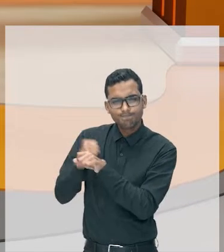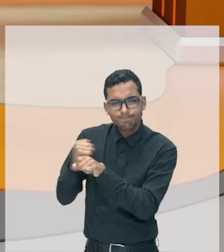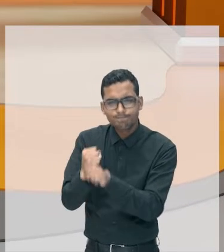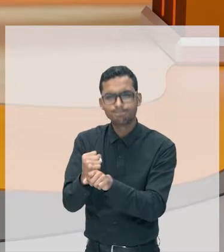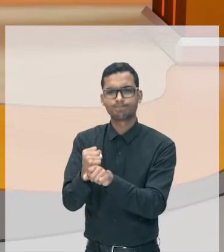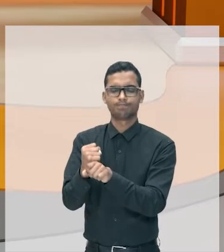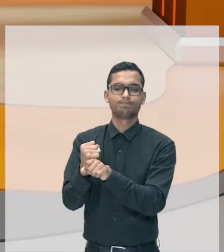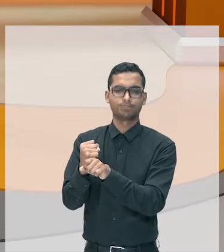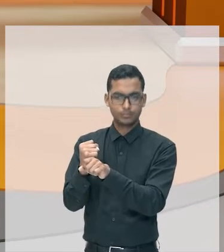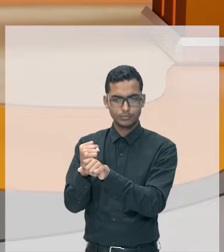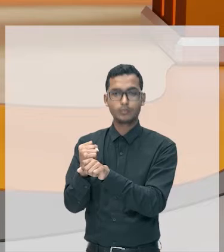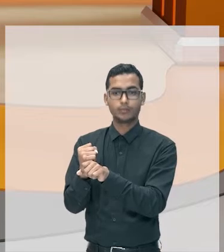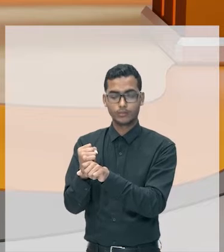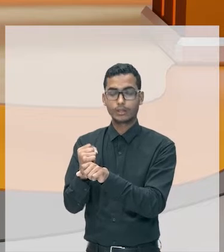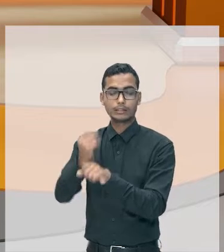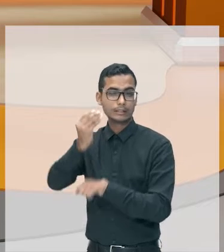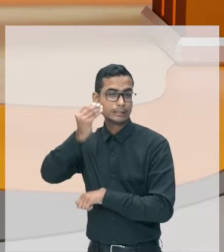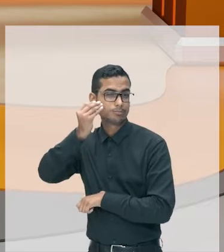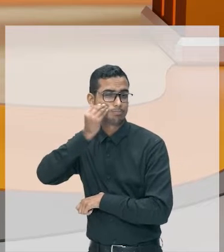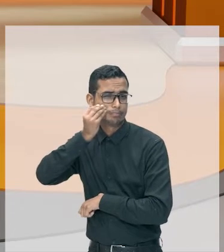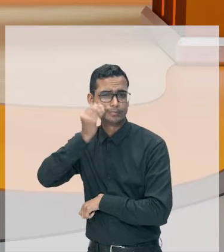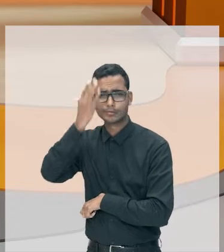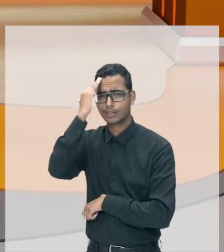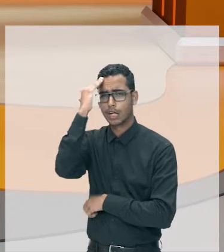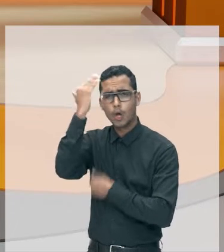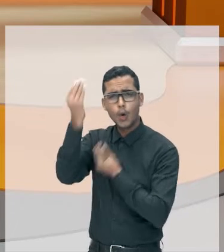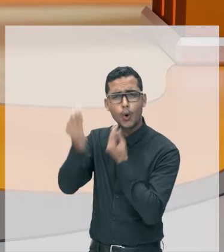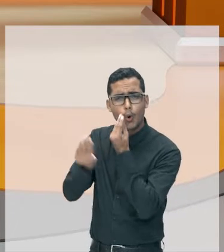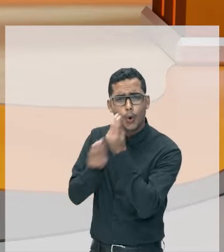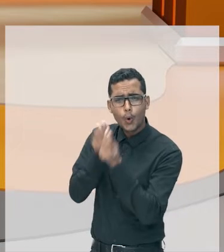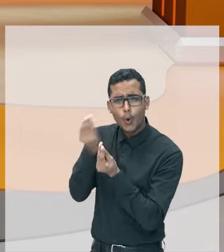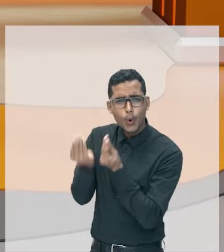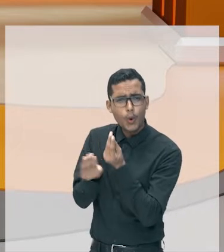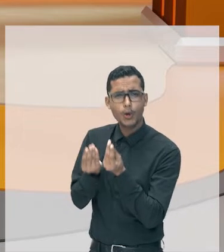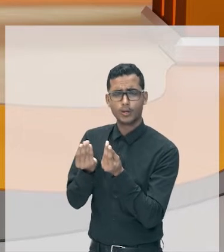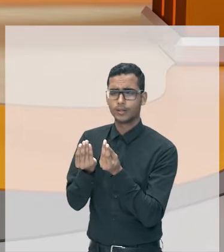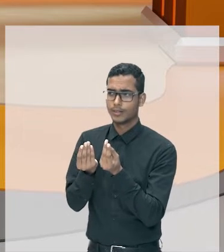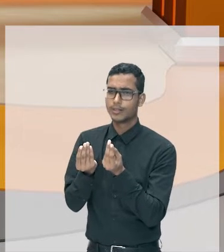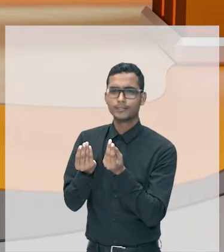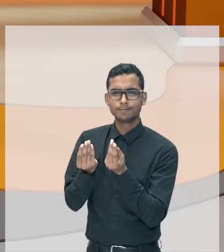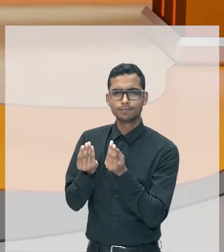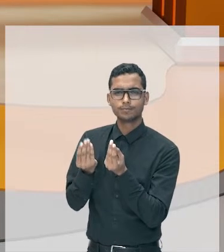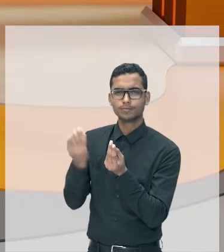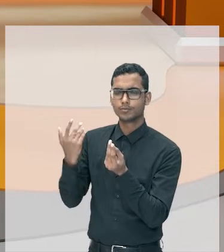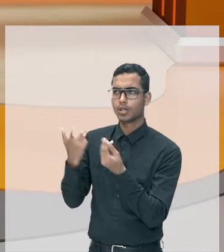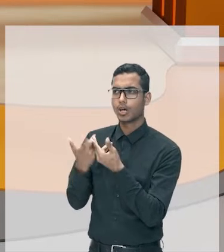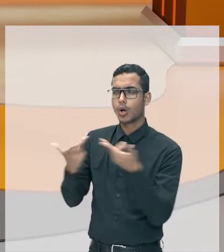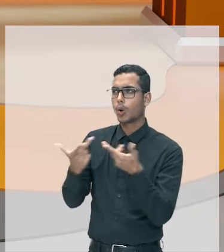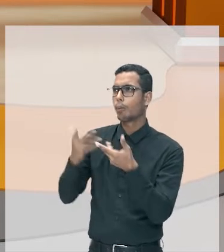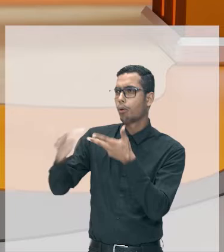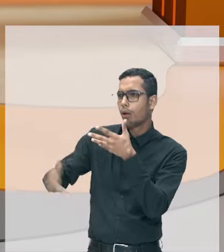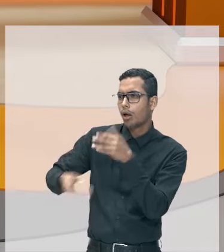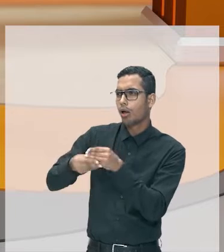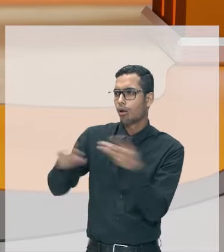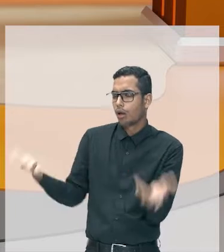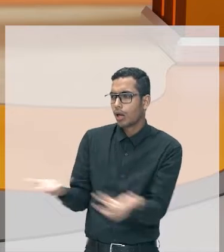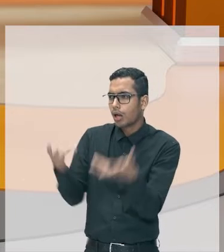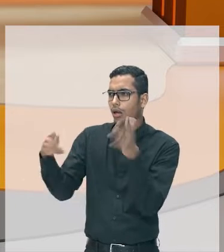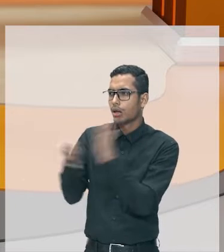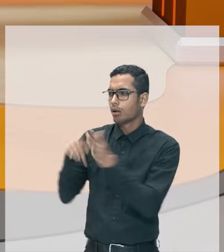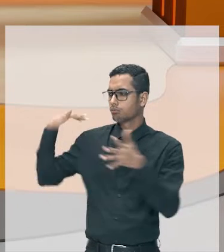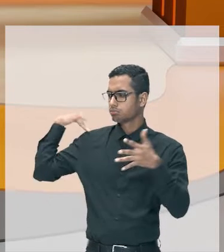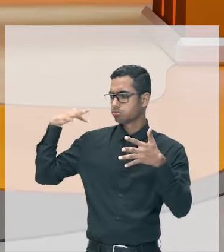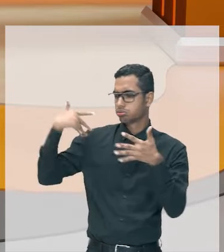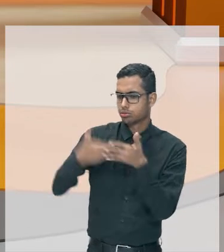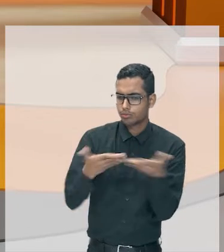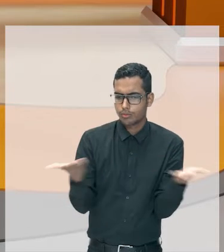tentar buscar e entender ali as coisas que acabaram contribuindo para determinado momento da história.